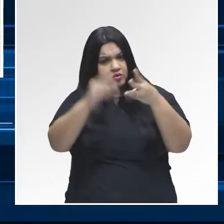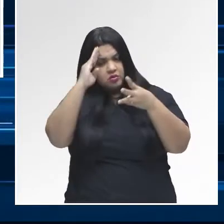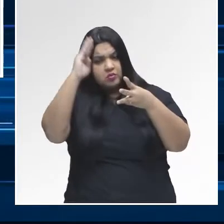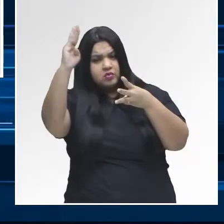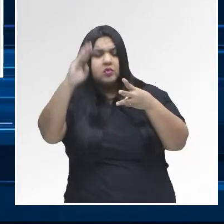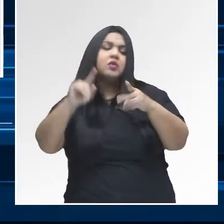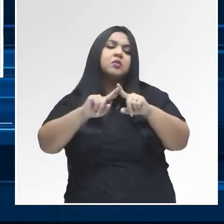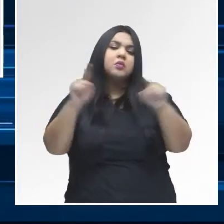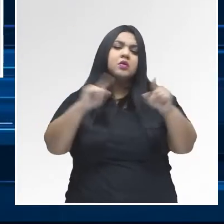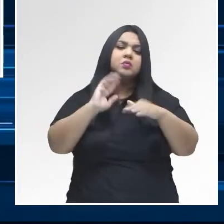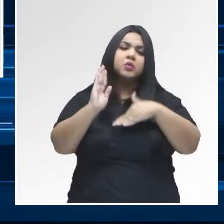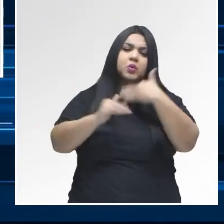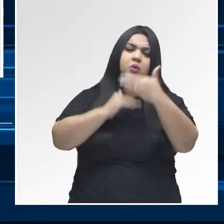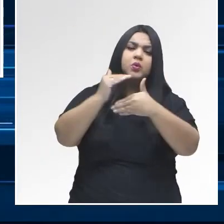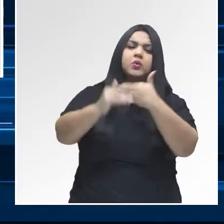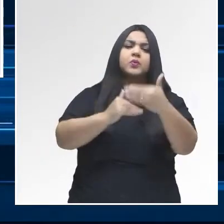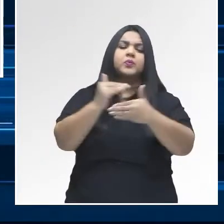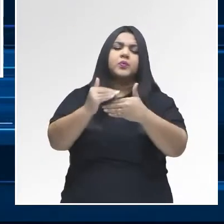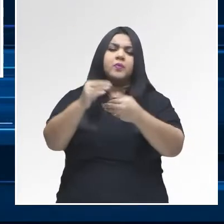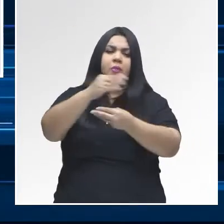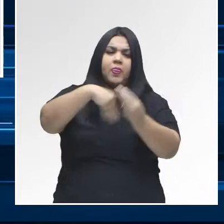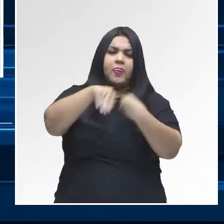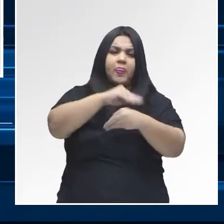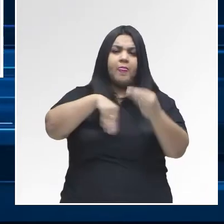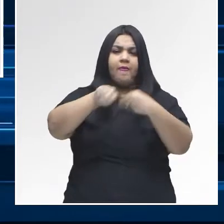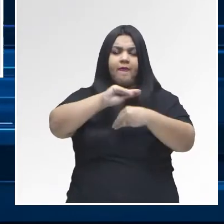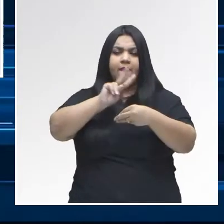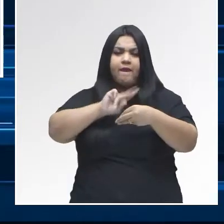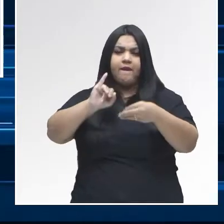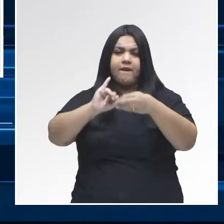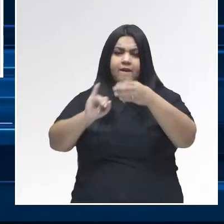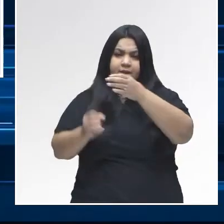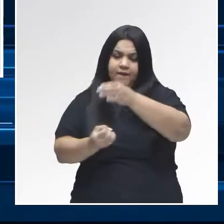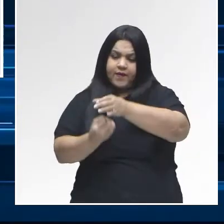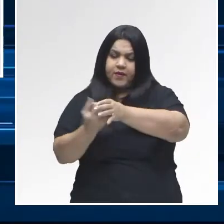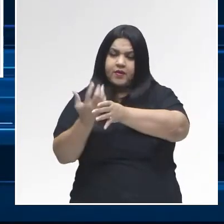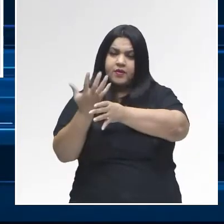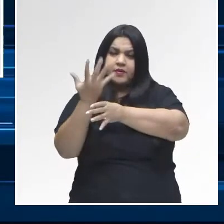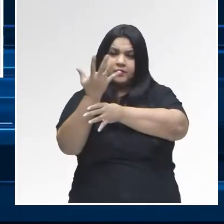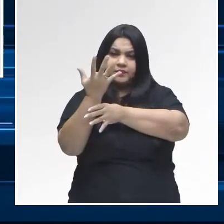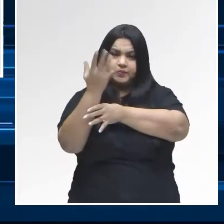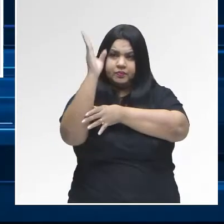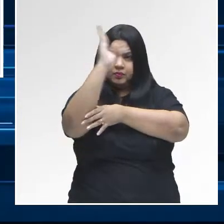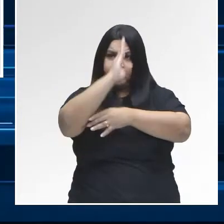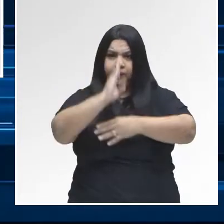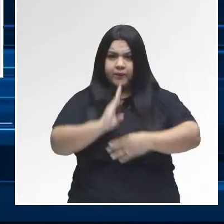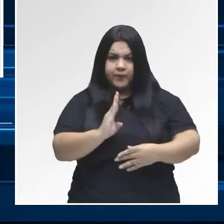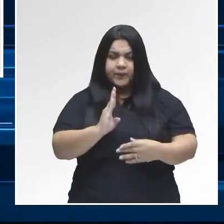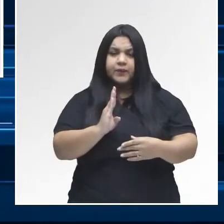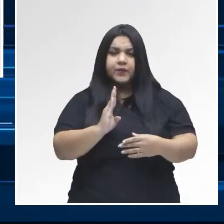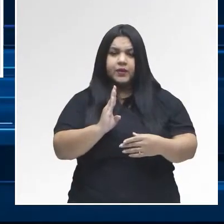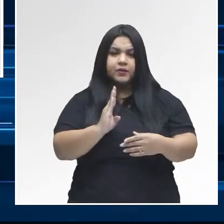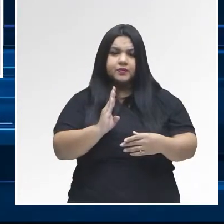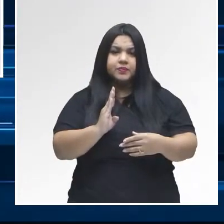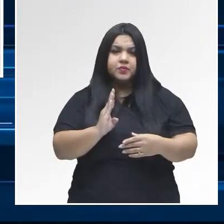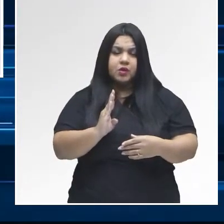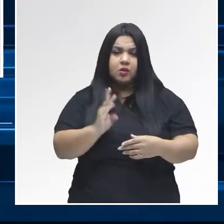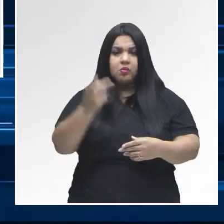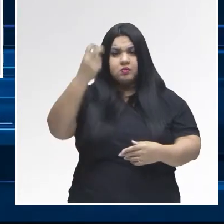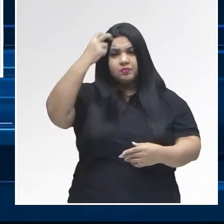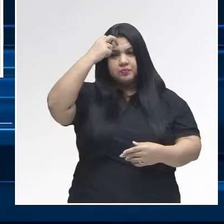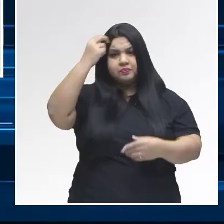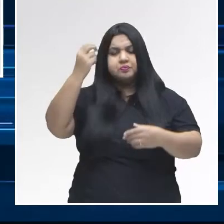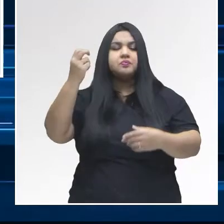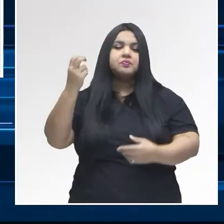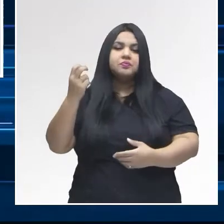conta desse processo de miscigenação que vai formar, ou melhor, que formou o Brasil, que formou a cultura